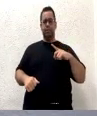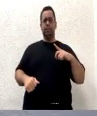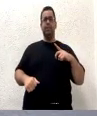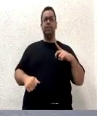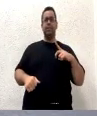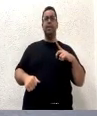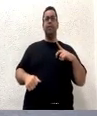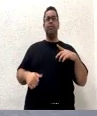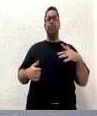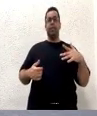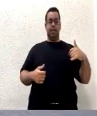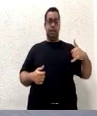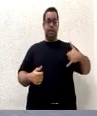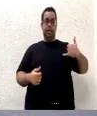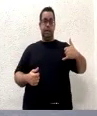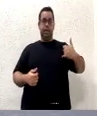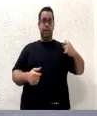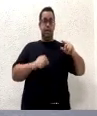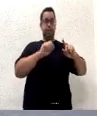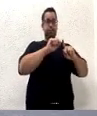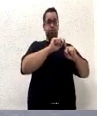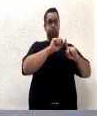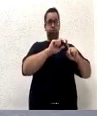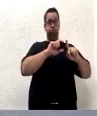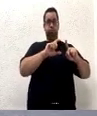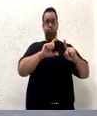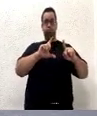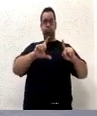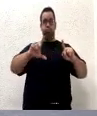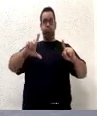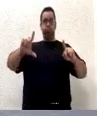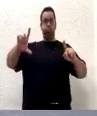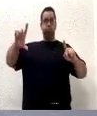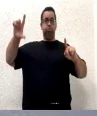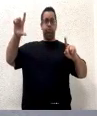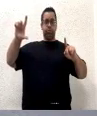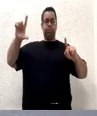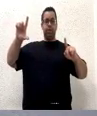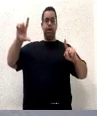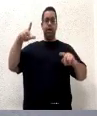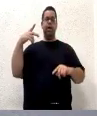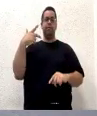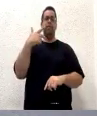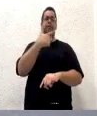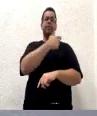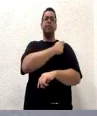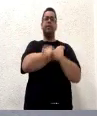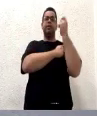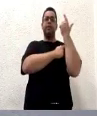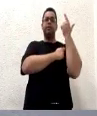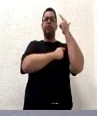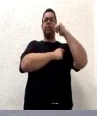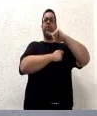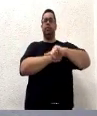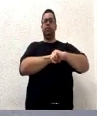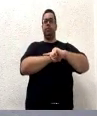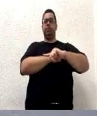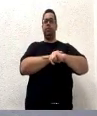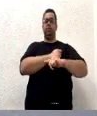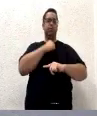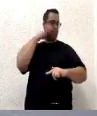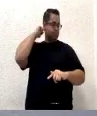faixa etária que foi contemplando. E aí assim, a vacina foi eficiente, porque controlou e saímos da pandemia. Né?